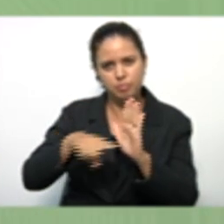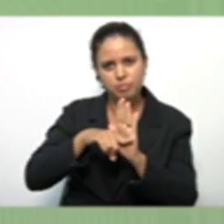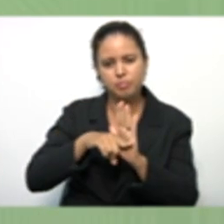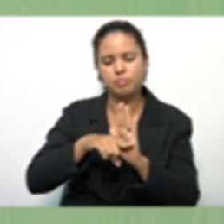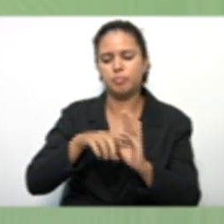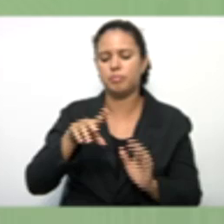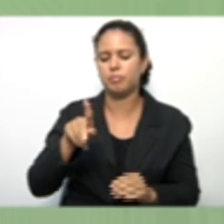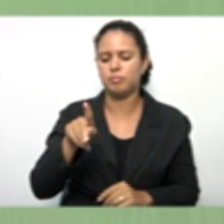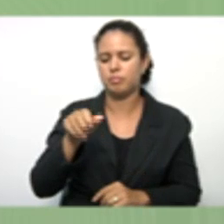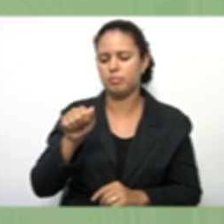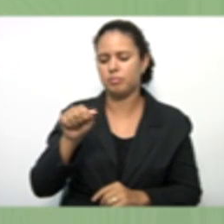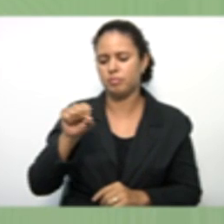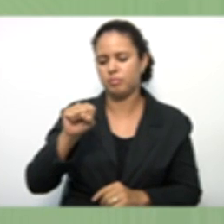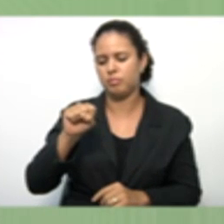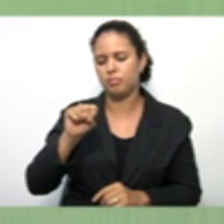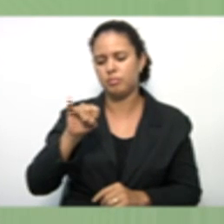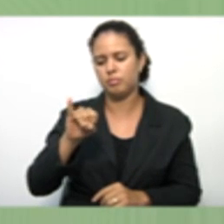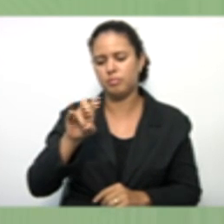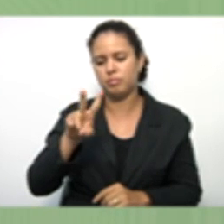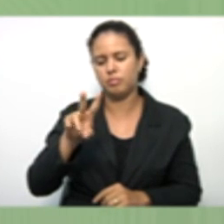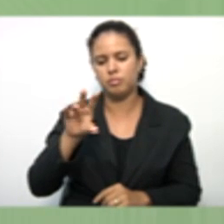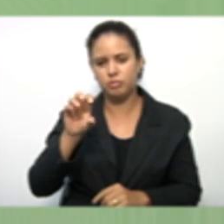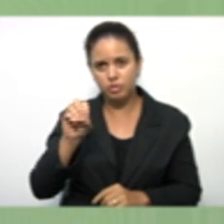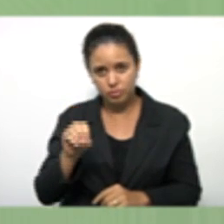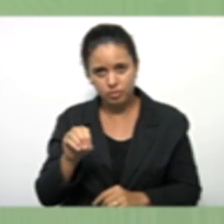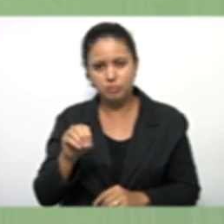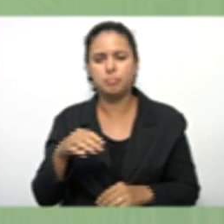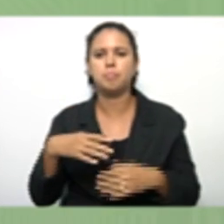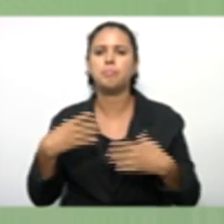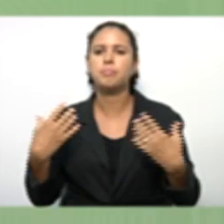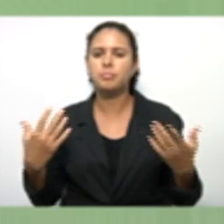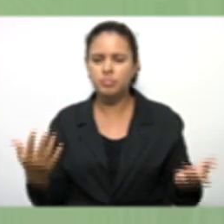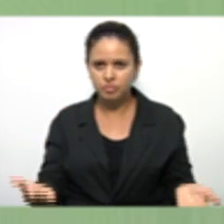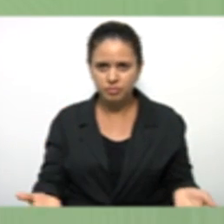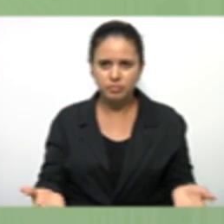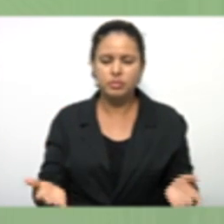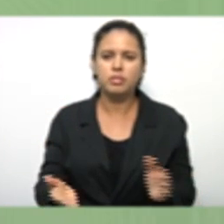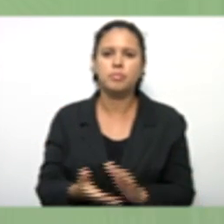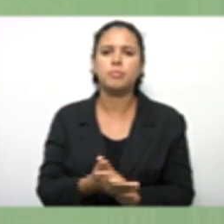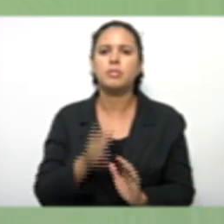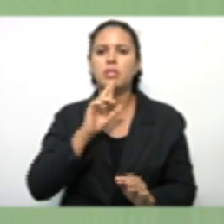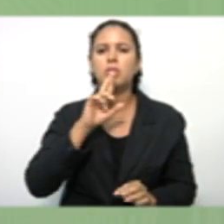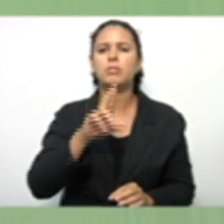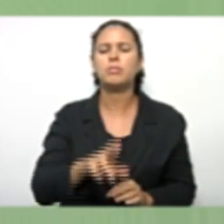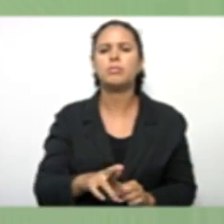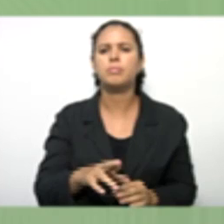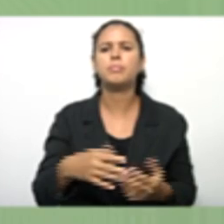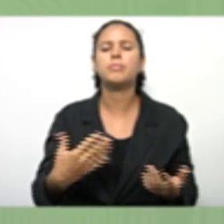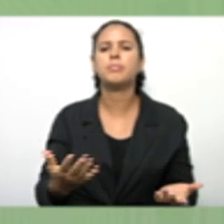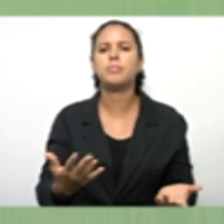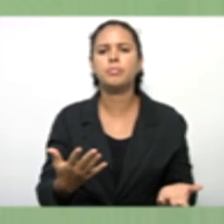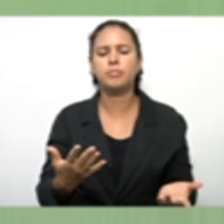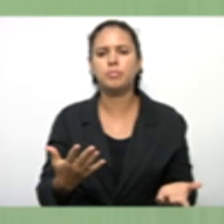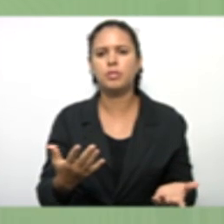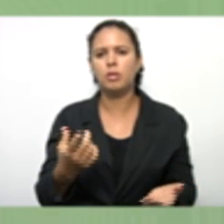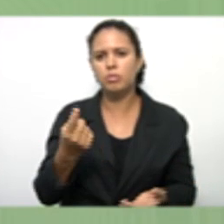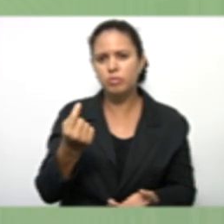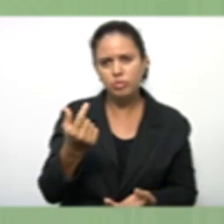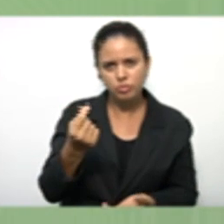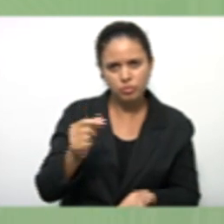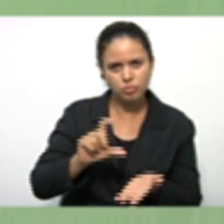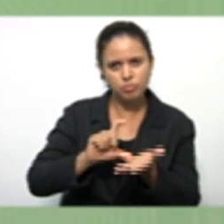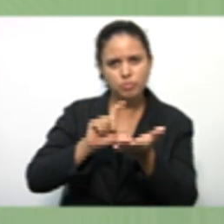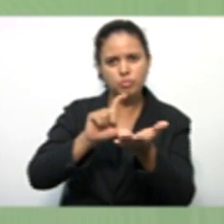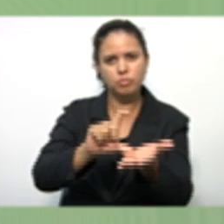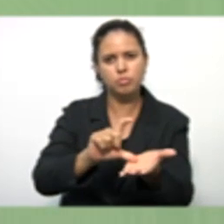apurar os resultados e gerar informações úteis para tomar decisões. Que resultados são esses? Lucros, né?